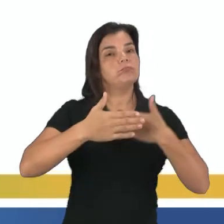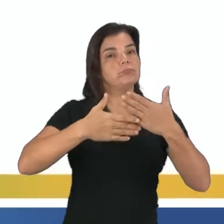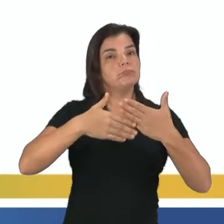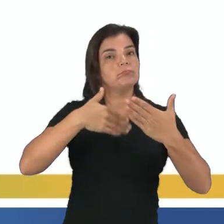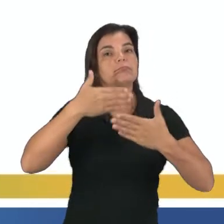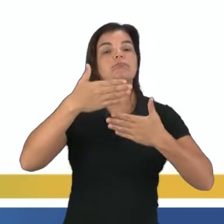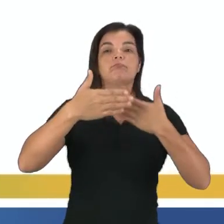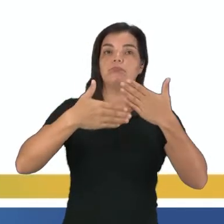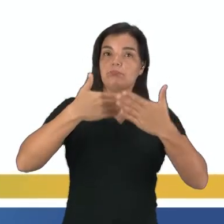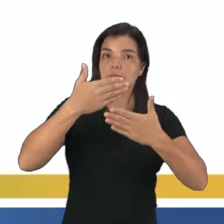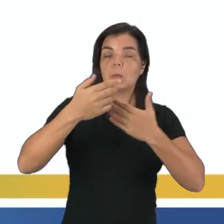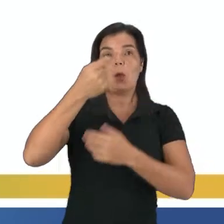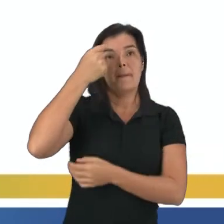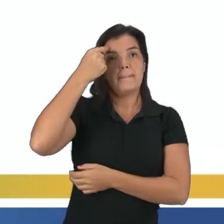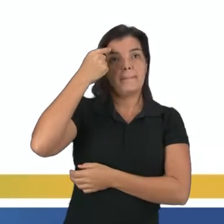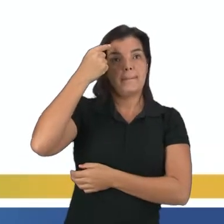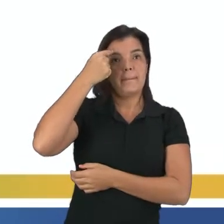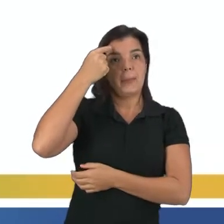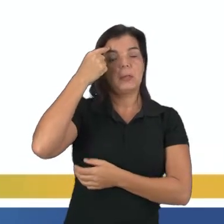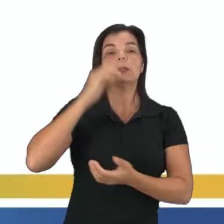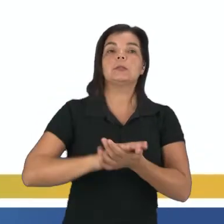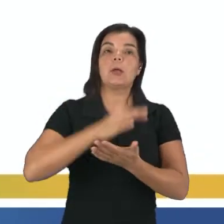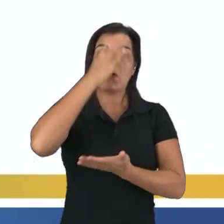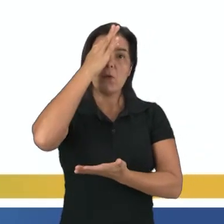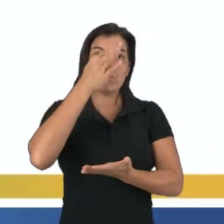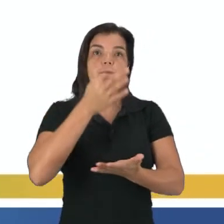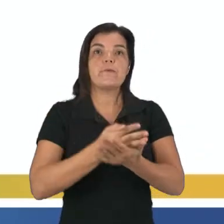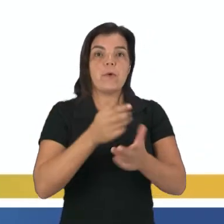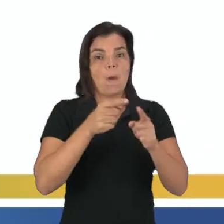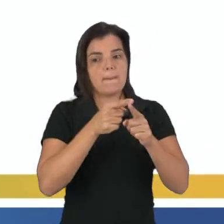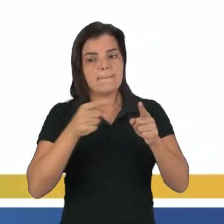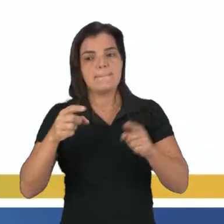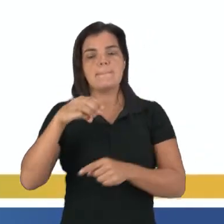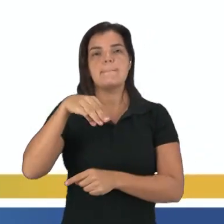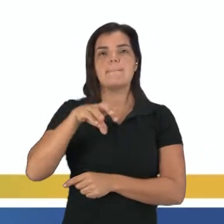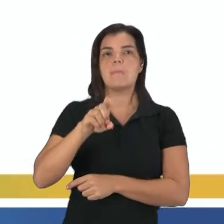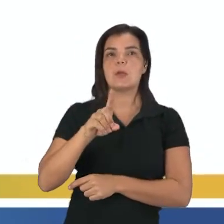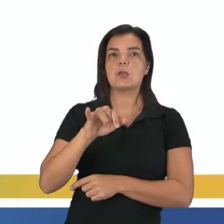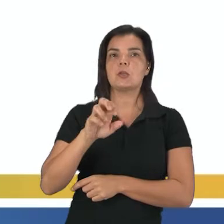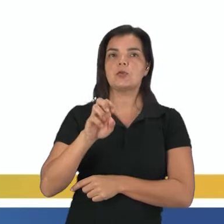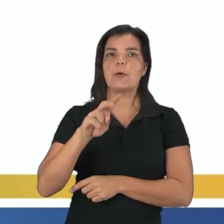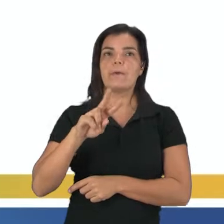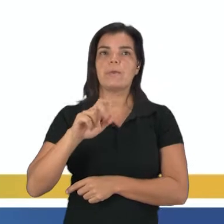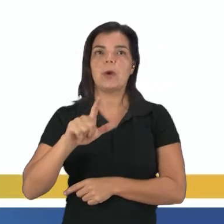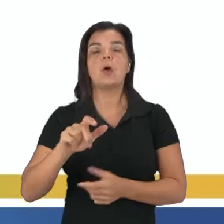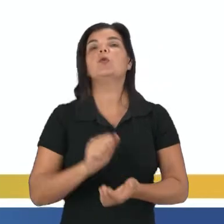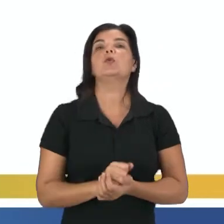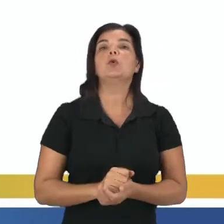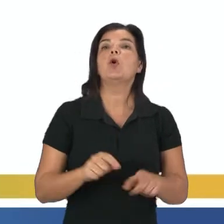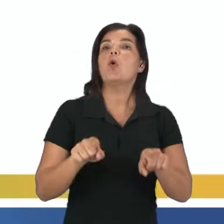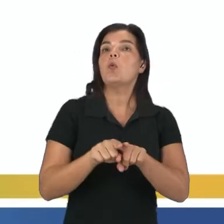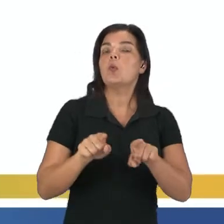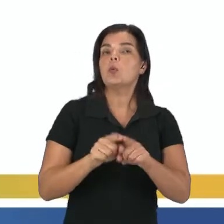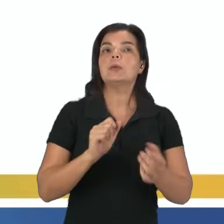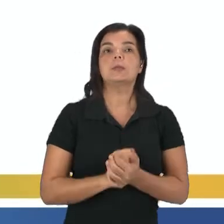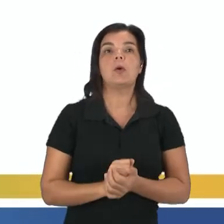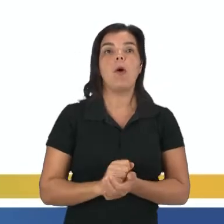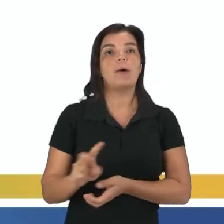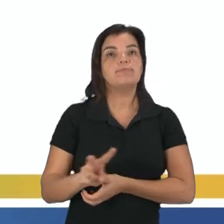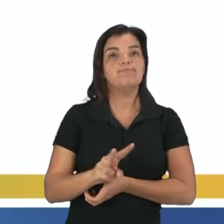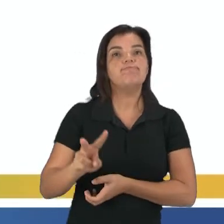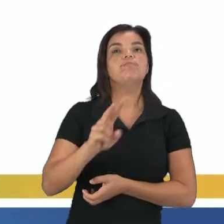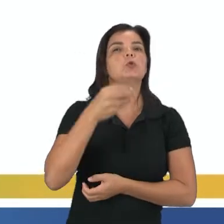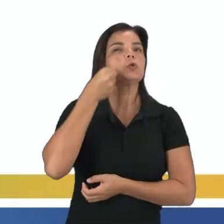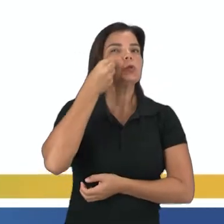em contrapartida ao pensamento da fé que tinha naquele período medieval. Com ele, o empirismo ou a valorização